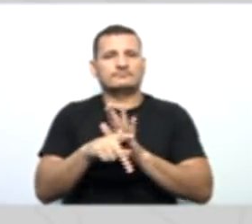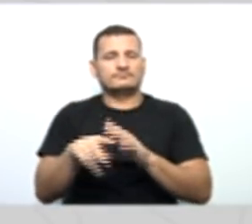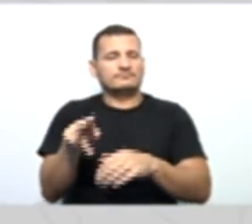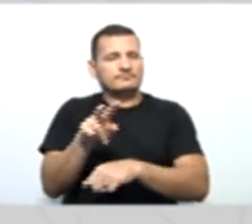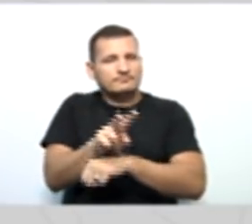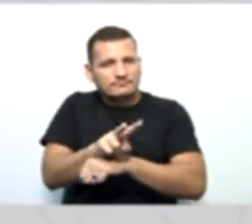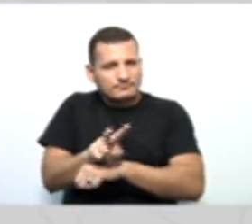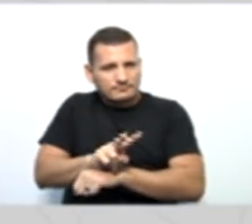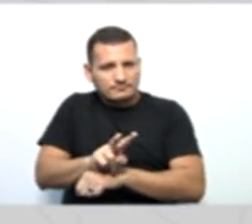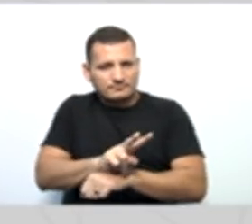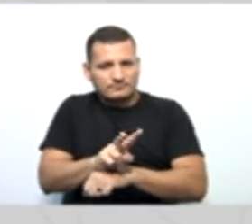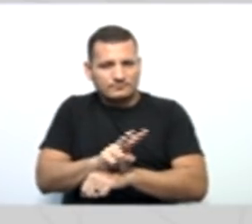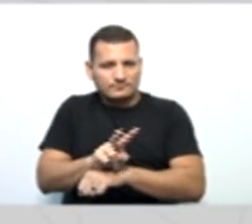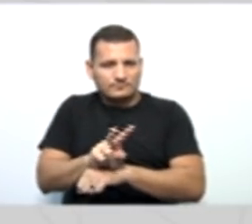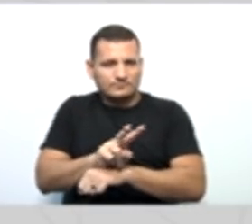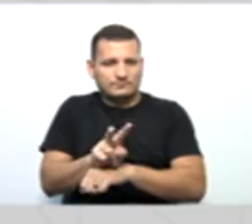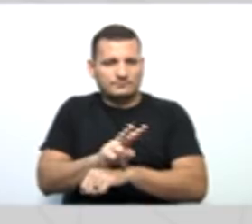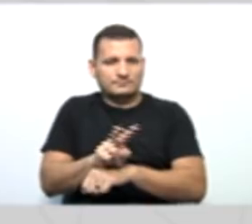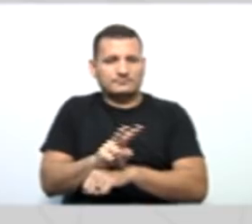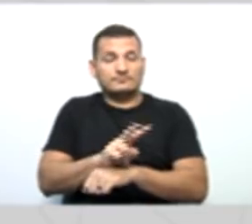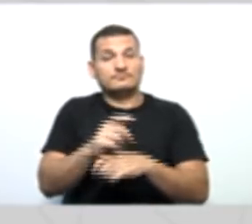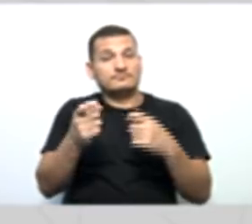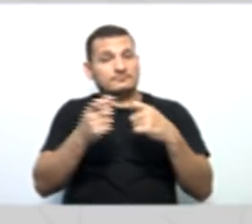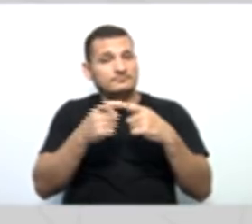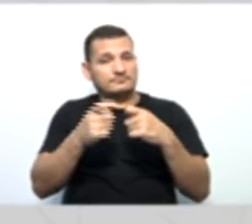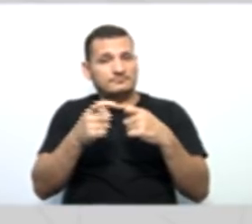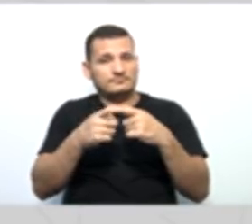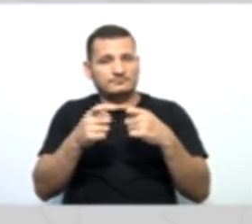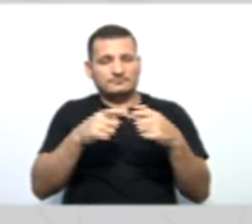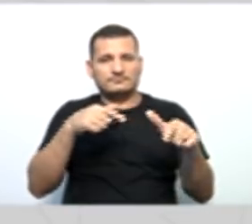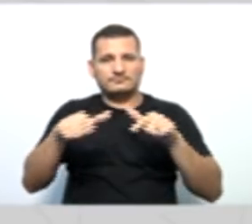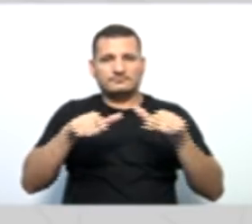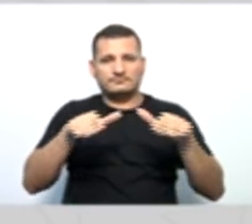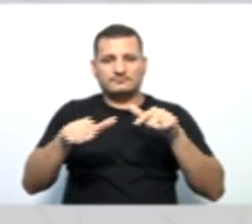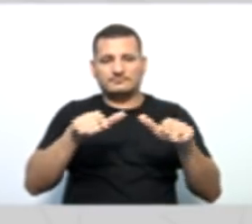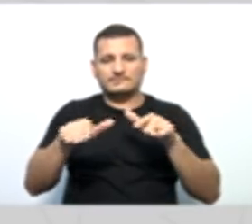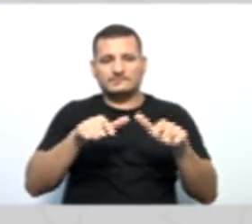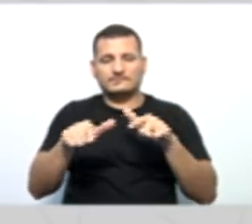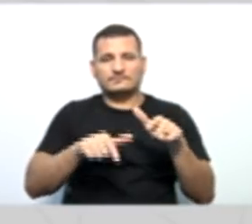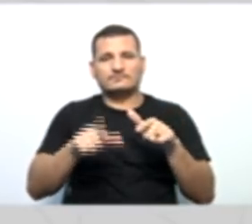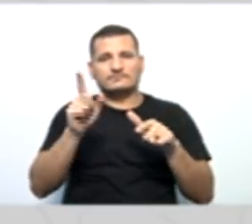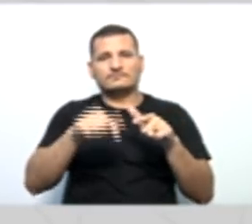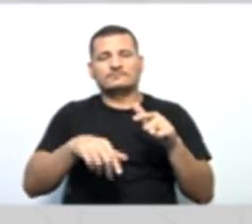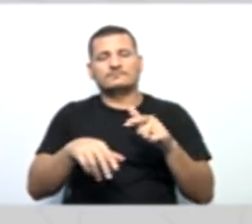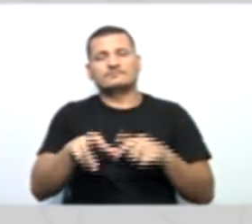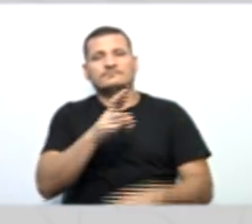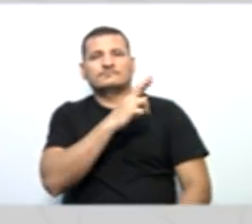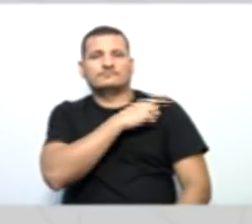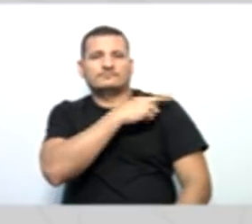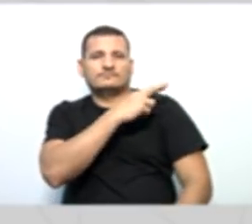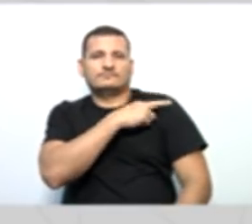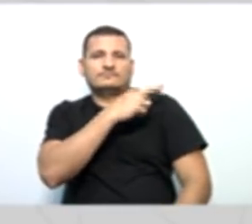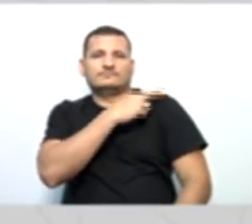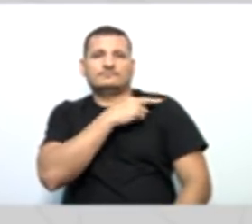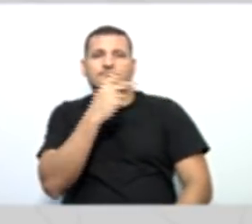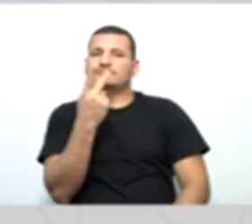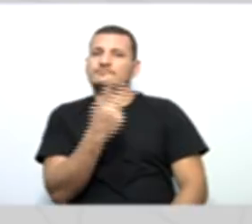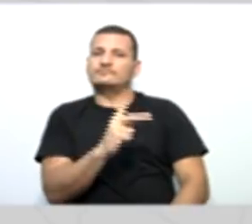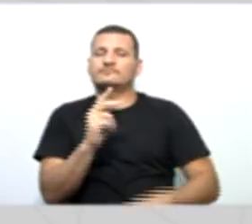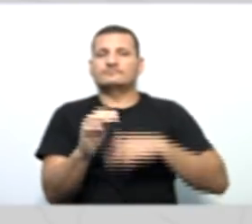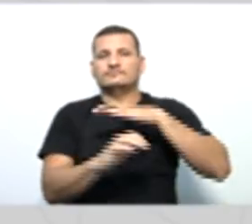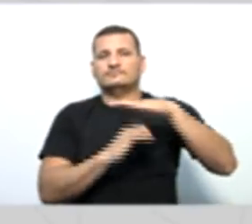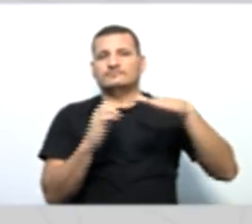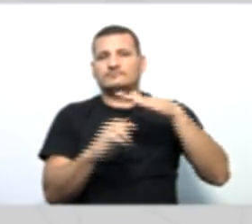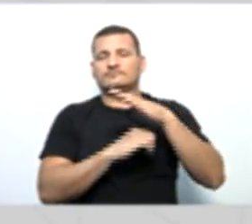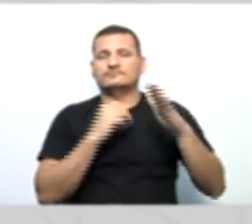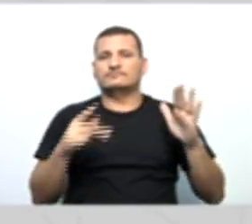sobre segurança e medicina do trabalho. Isso são atribuições do empregador, aquele